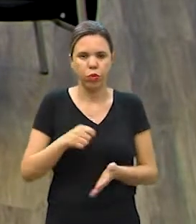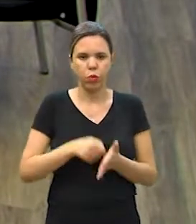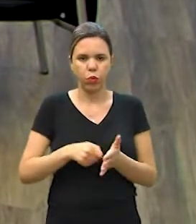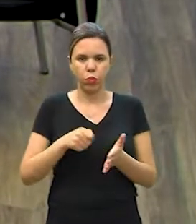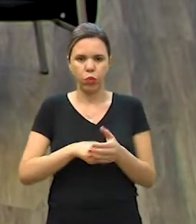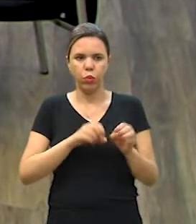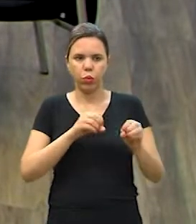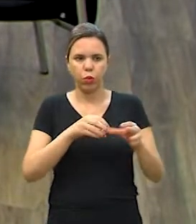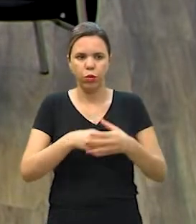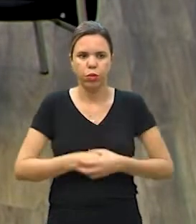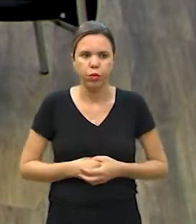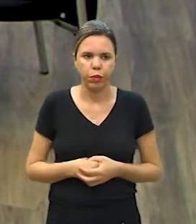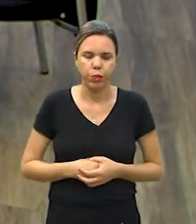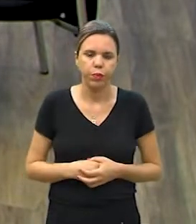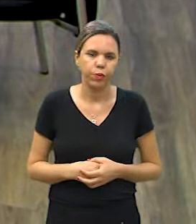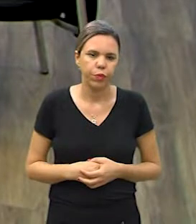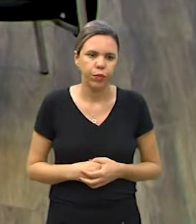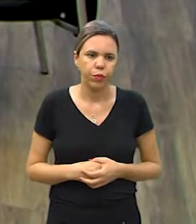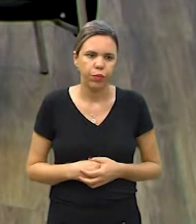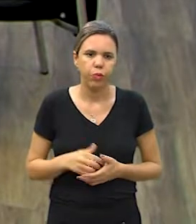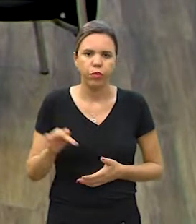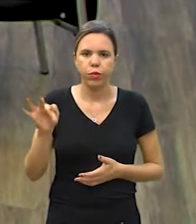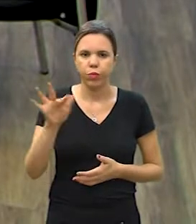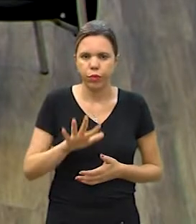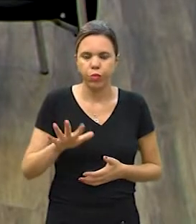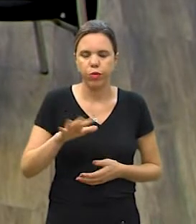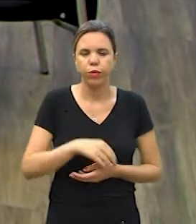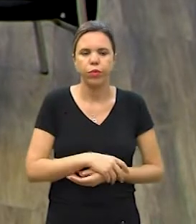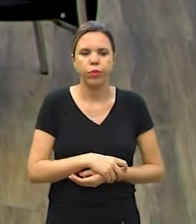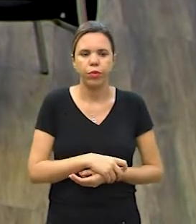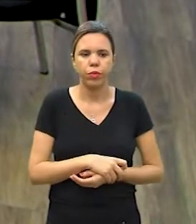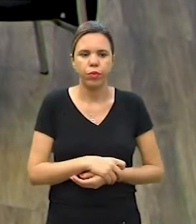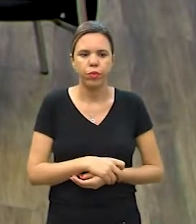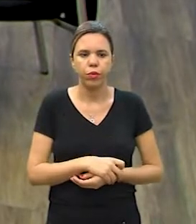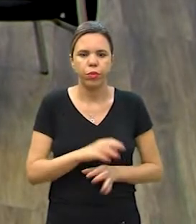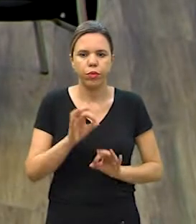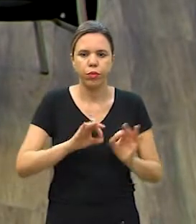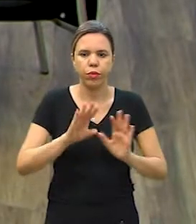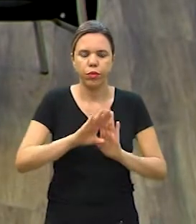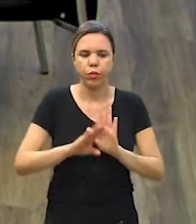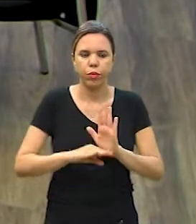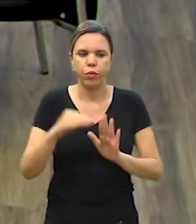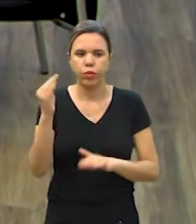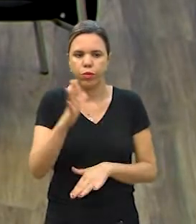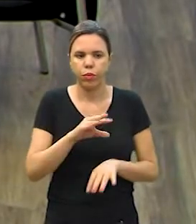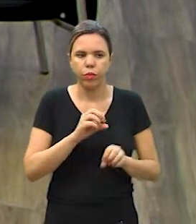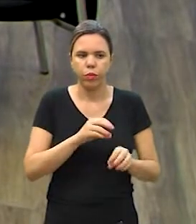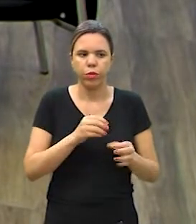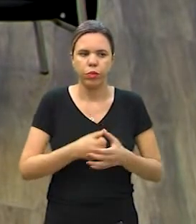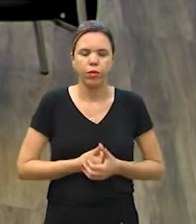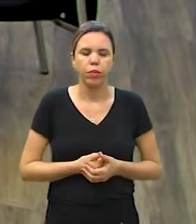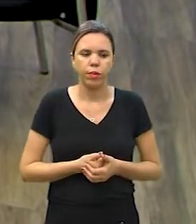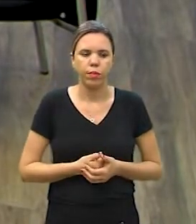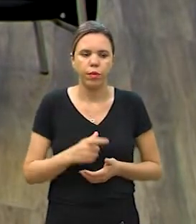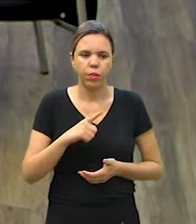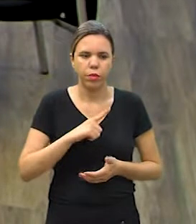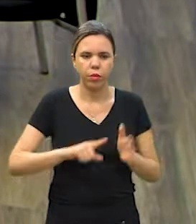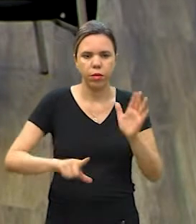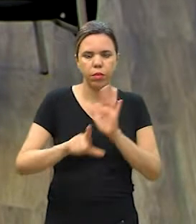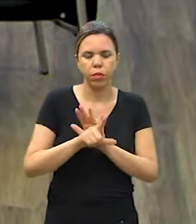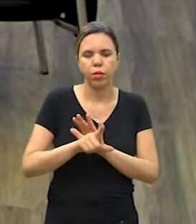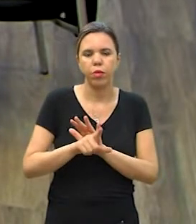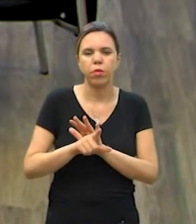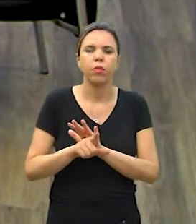na luta pela educação, da confederação, está no nosso Plano Nacional de Educação, né? A gente tem a lei